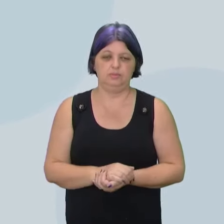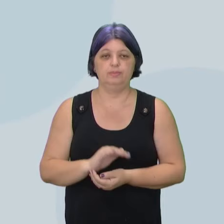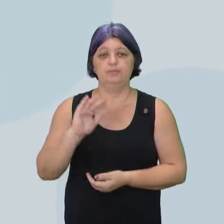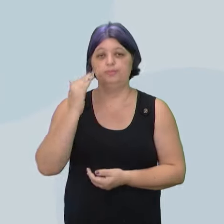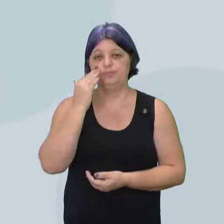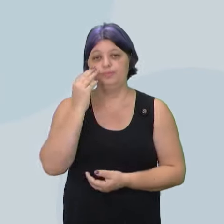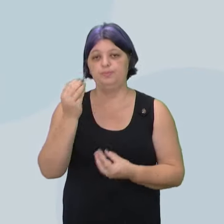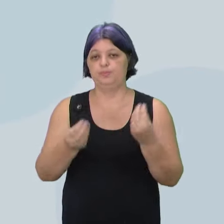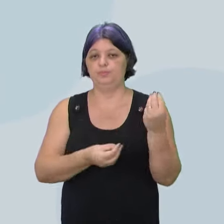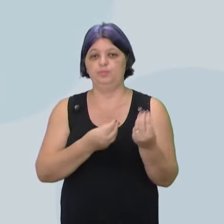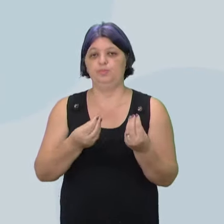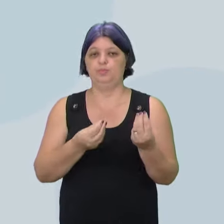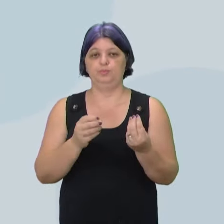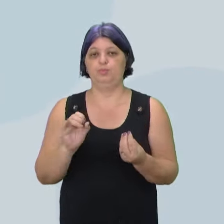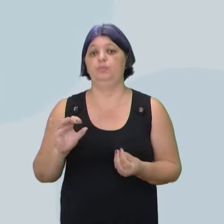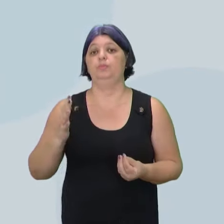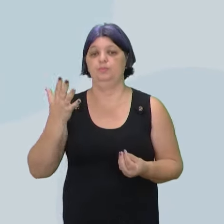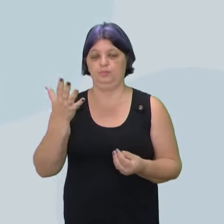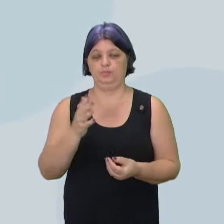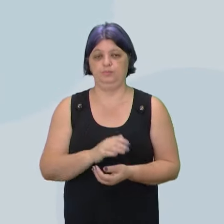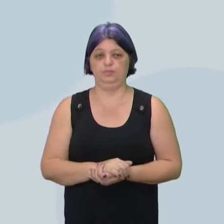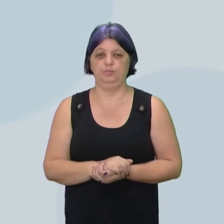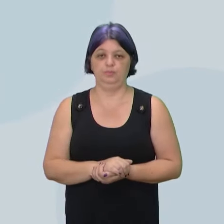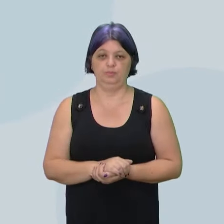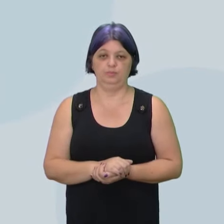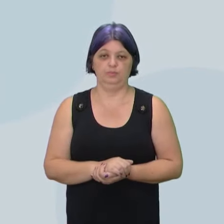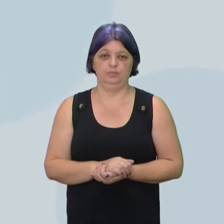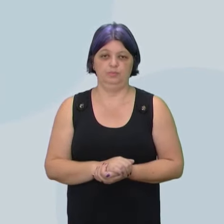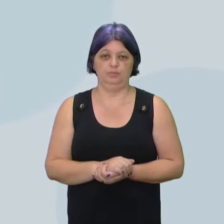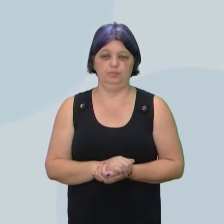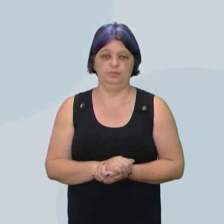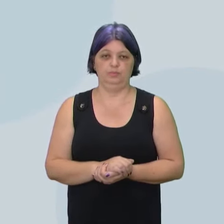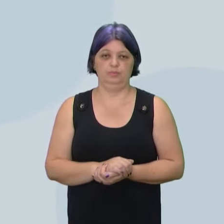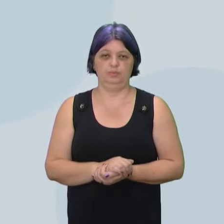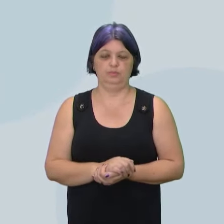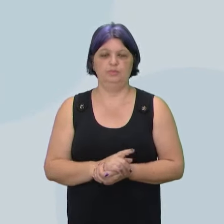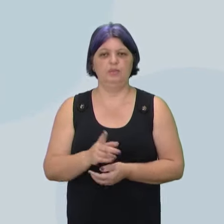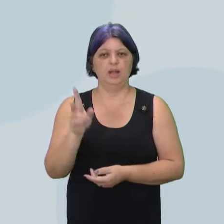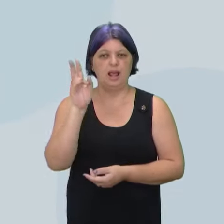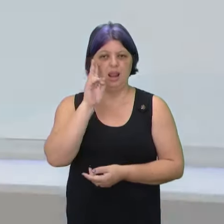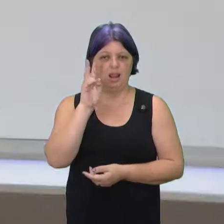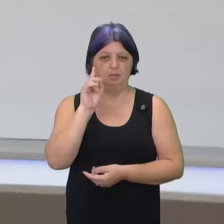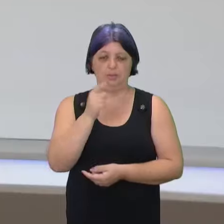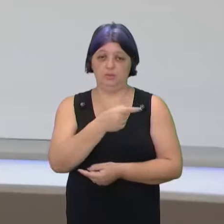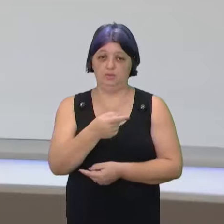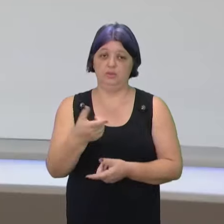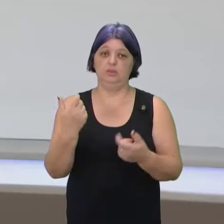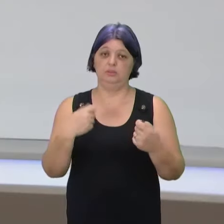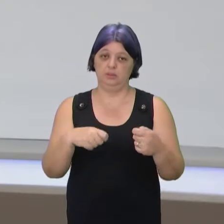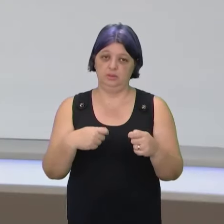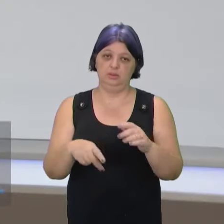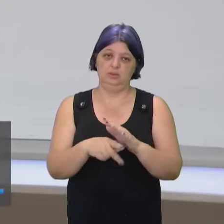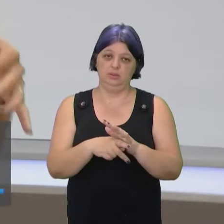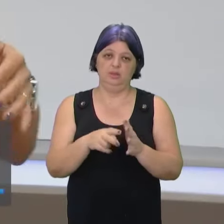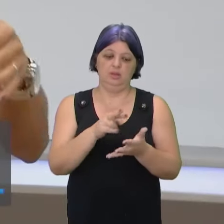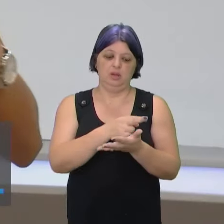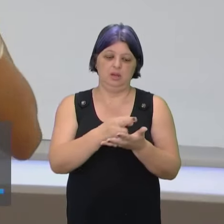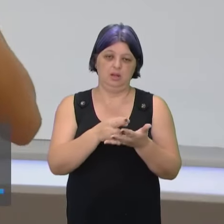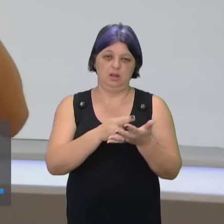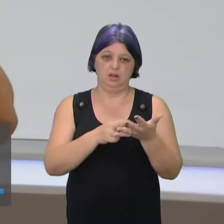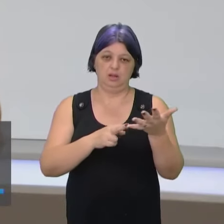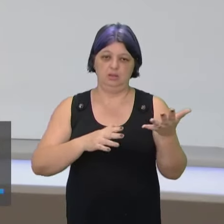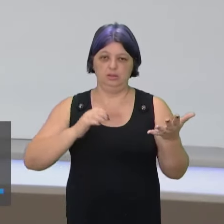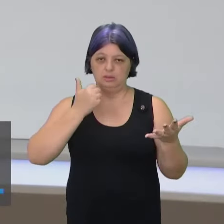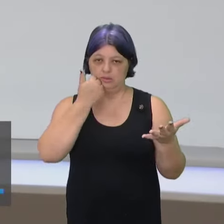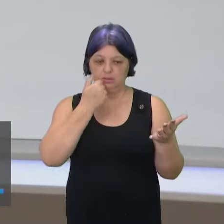pouco melhor do funcionamento do sismógrafo. Estudantes, vamos lembrar que vocês têm que construir um relatório científico, né? Então,